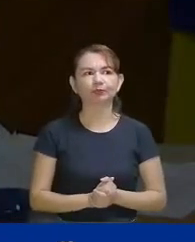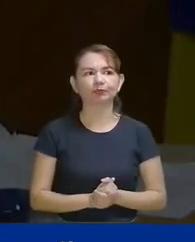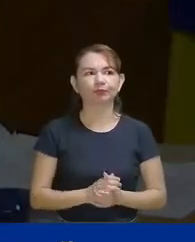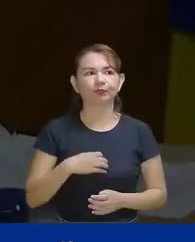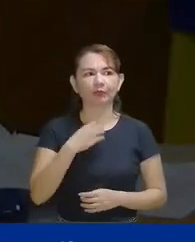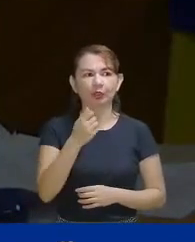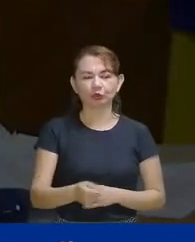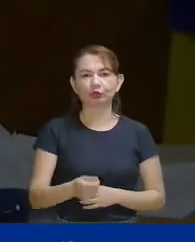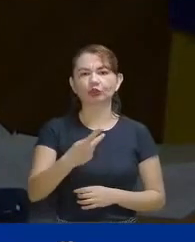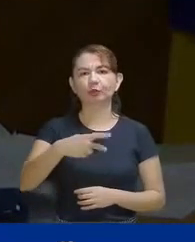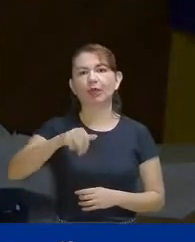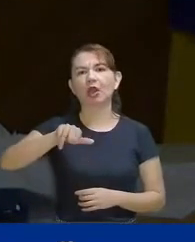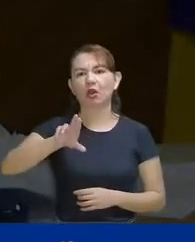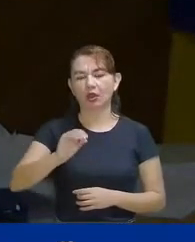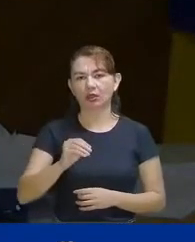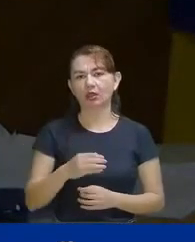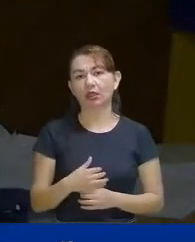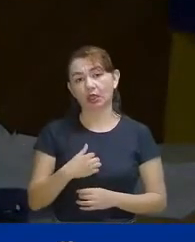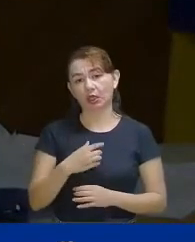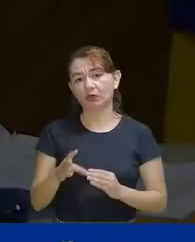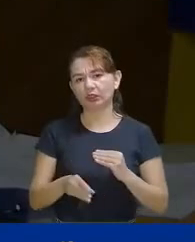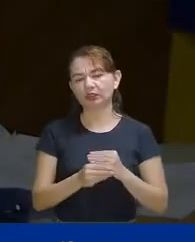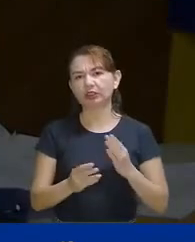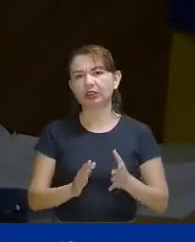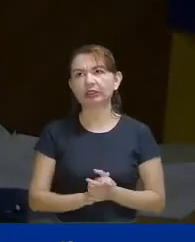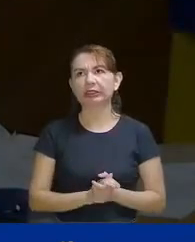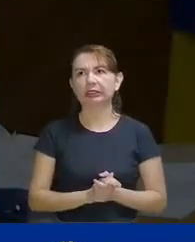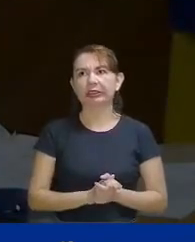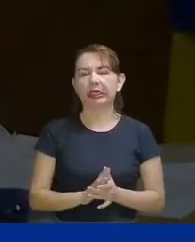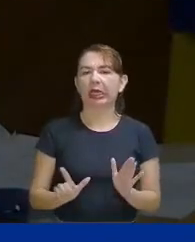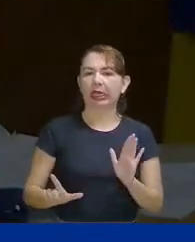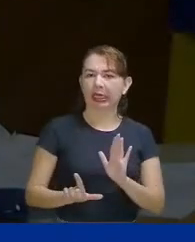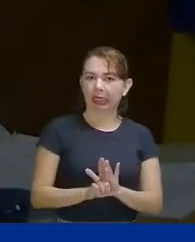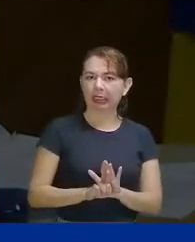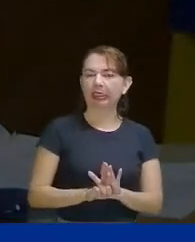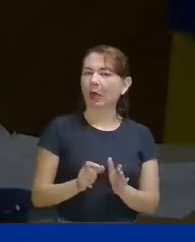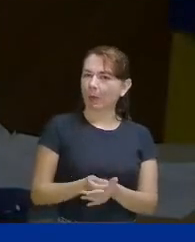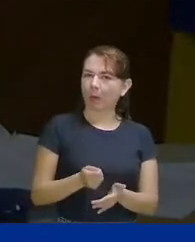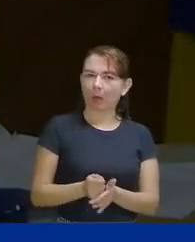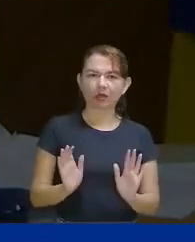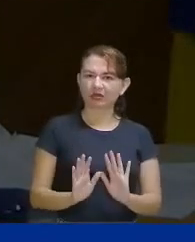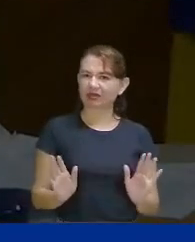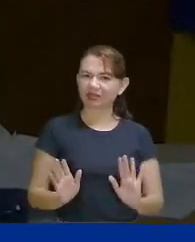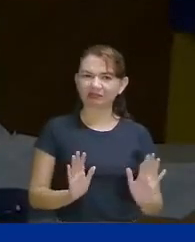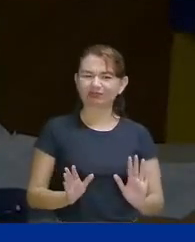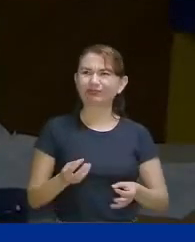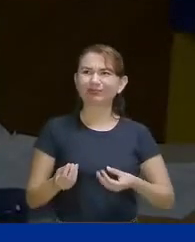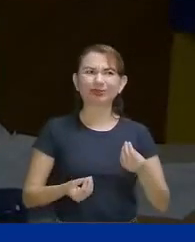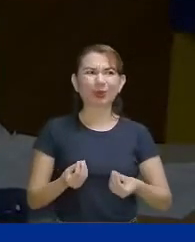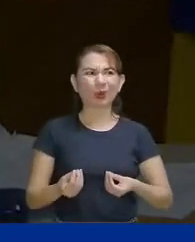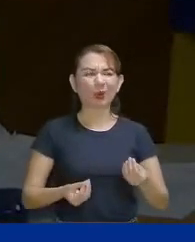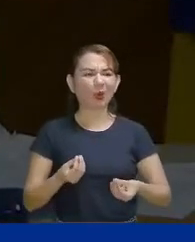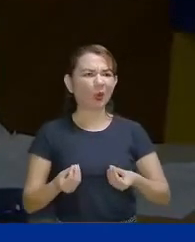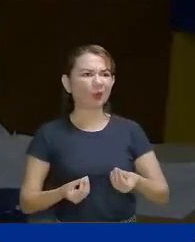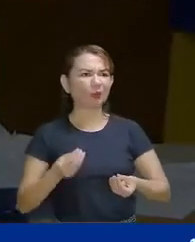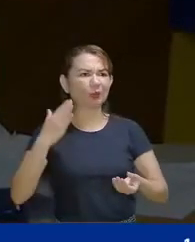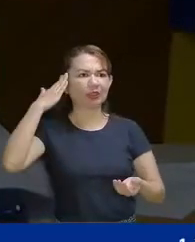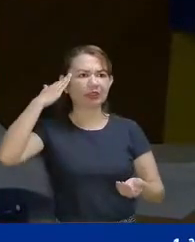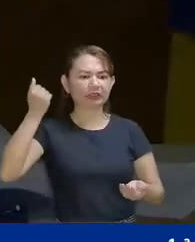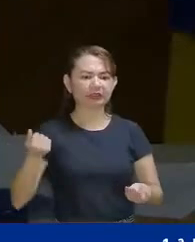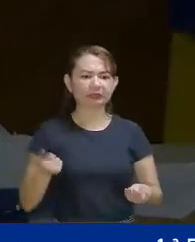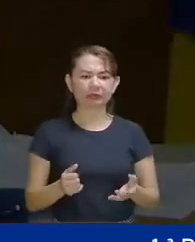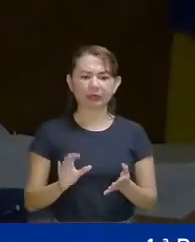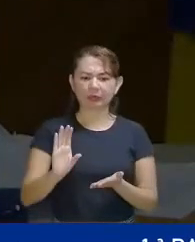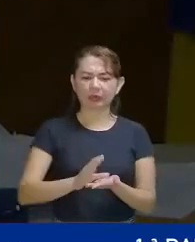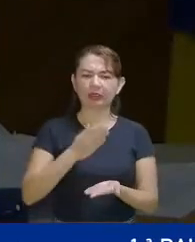do juiz Paulo Madeira, que de fato não há como, a legislação não exige e nós não temos como aferir